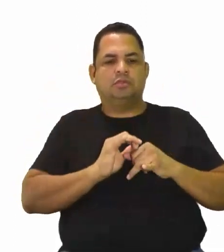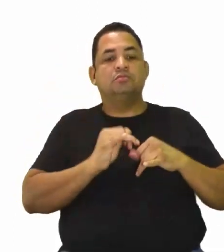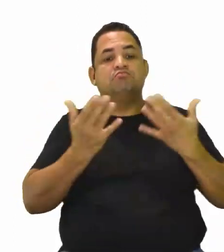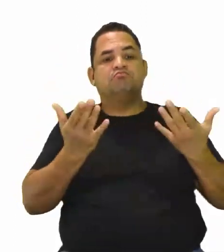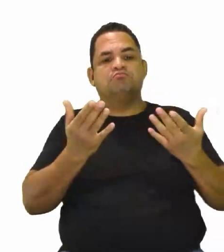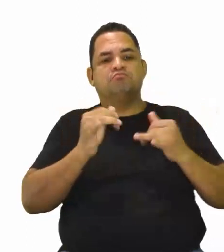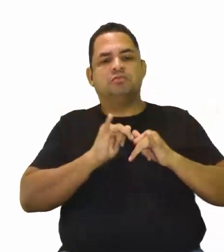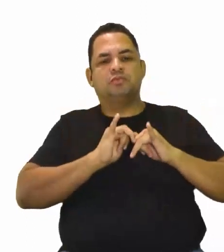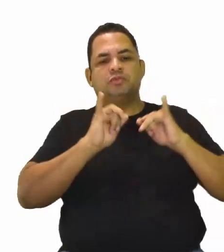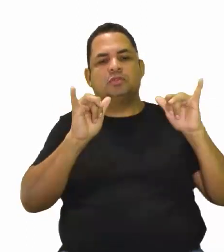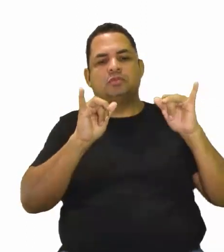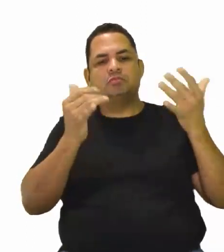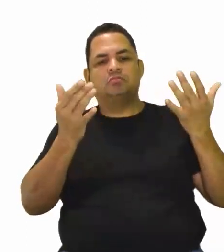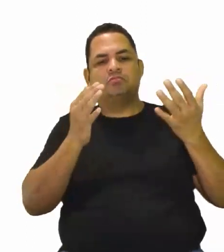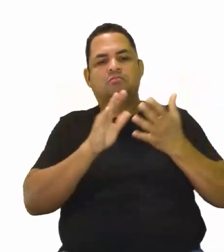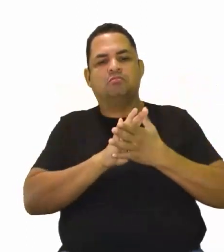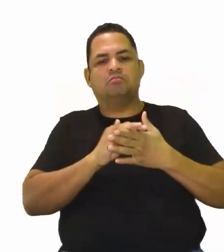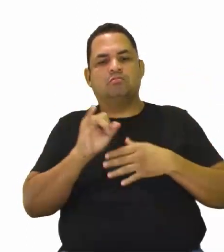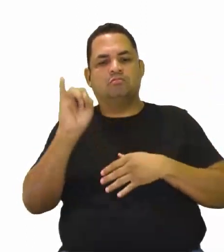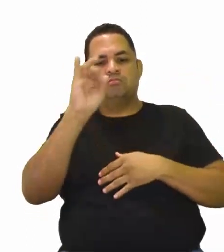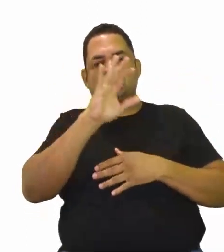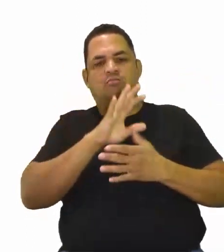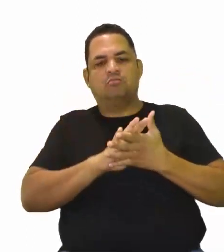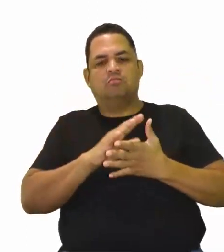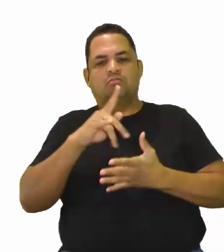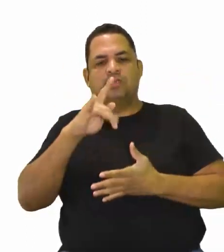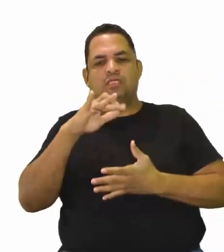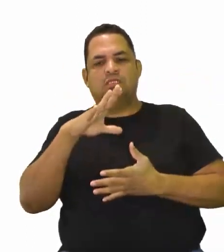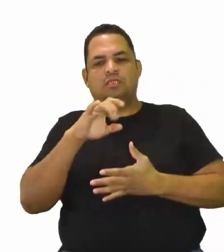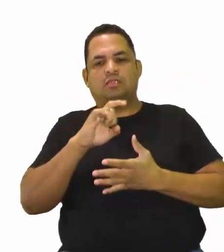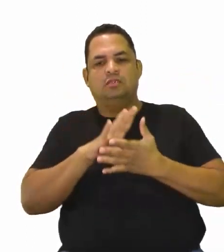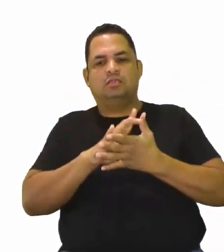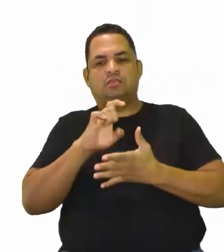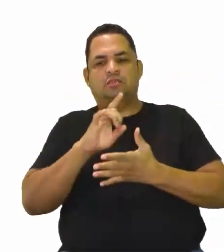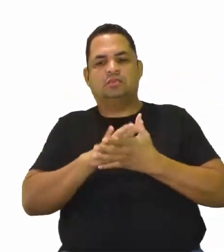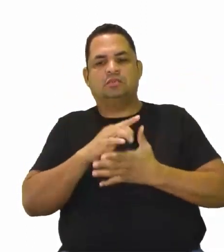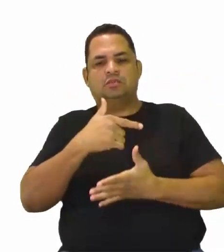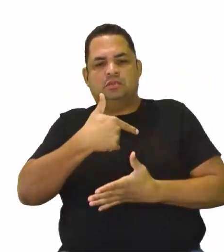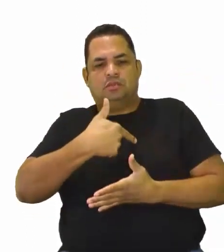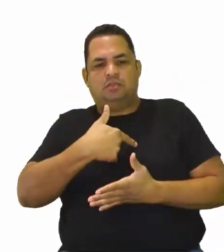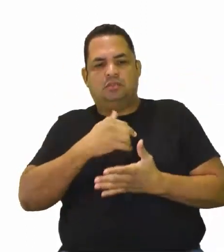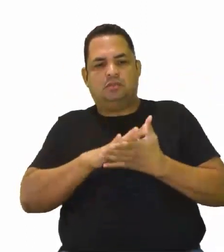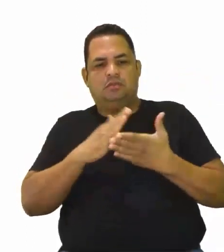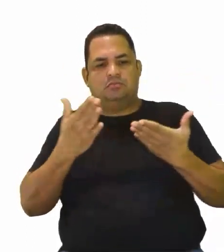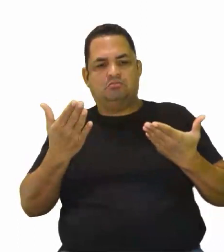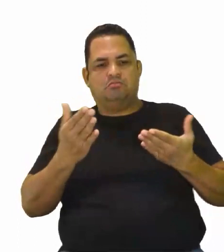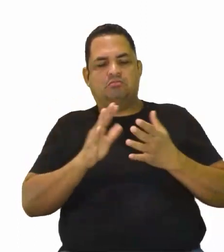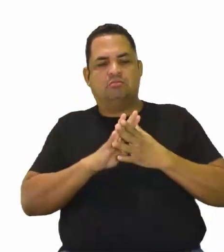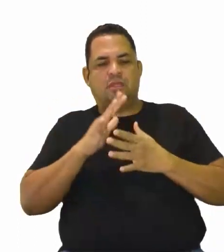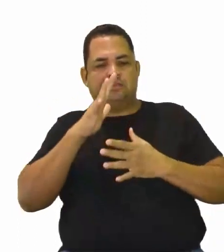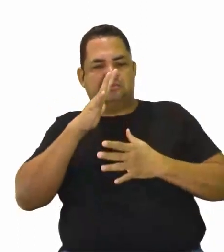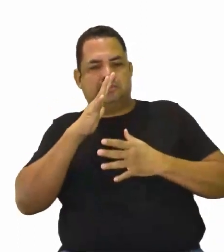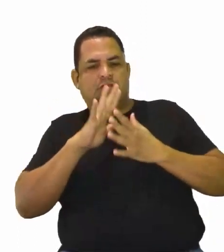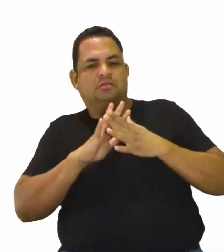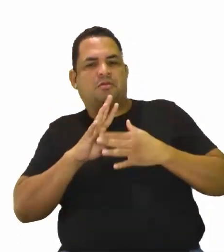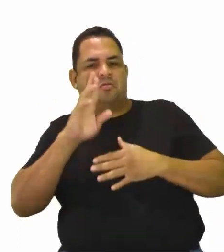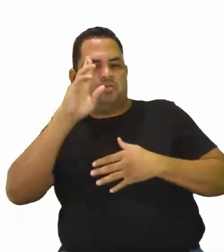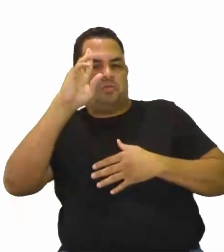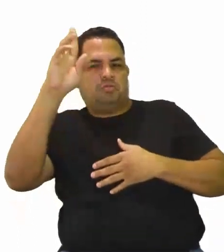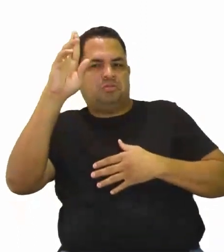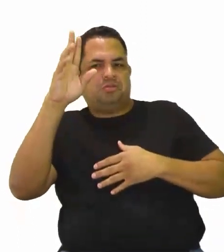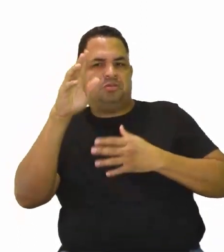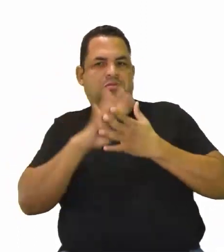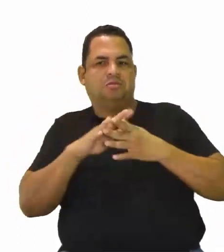D. Difundir uma imagem paternalista de Getúlio Vargas, enaltecendo como um grande líder das